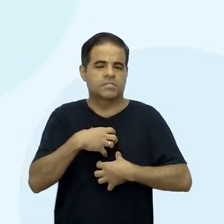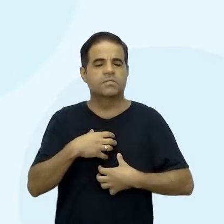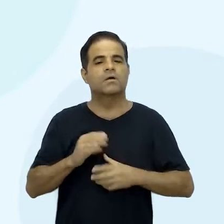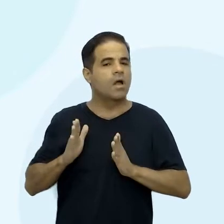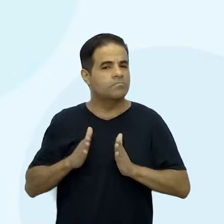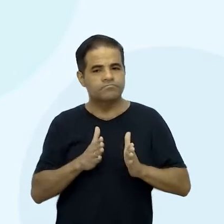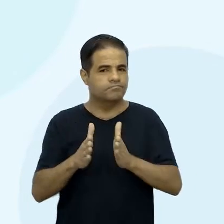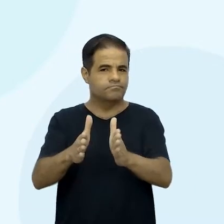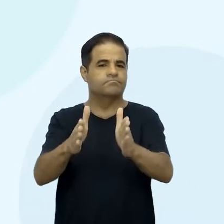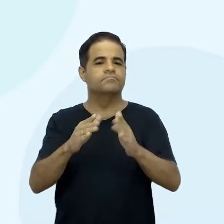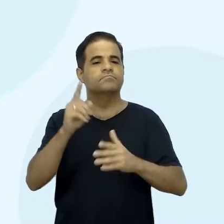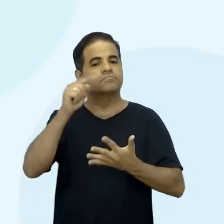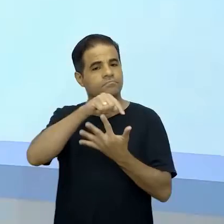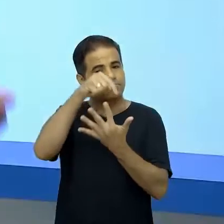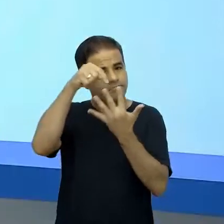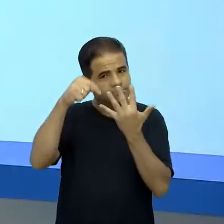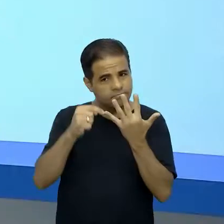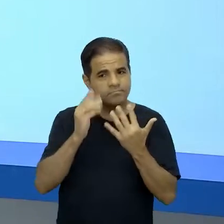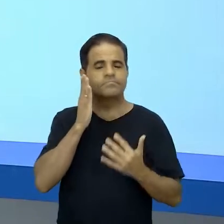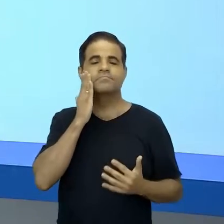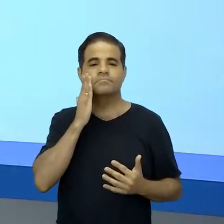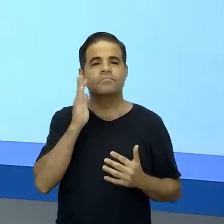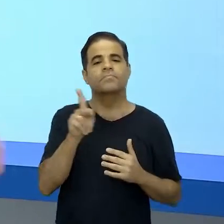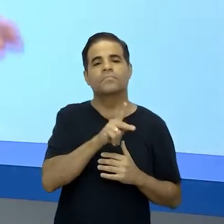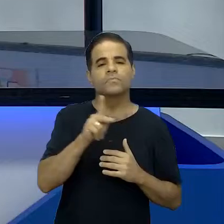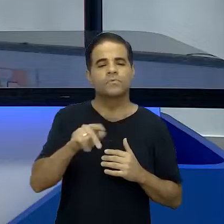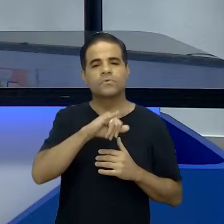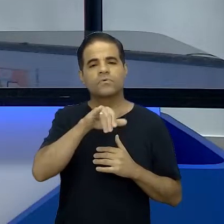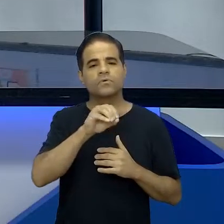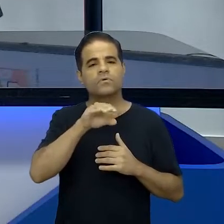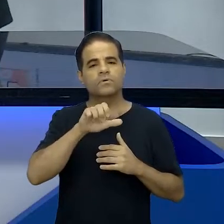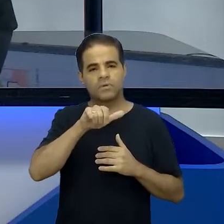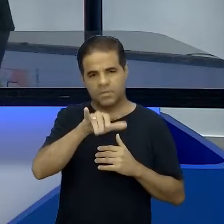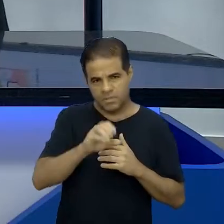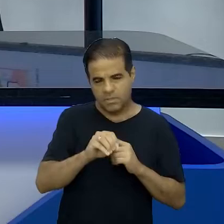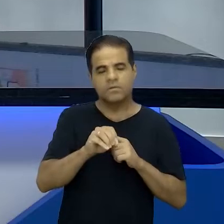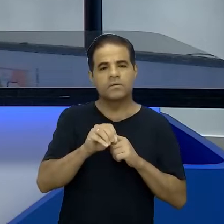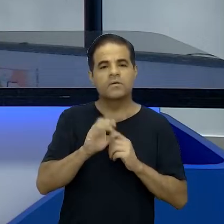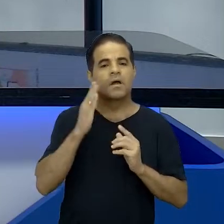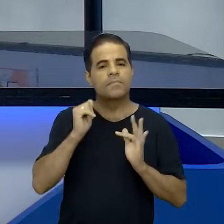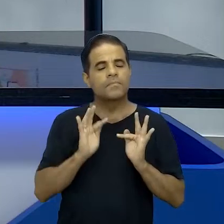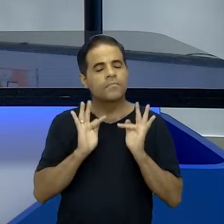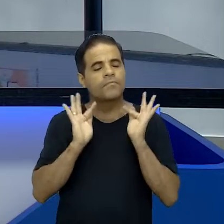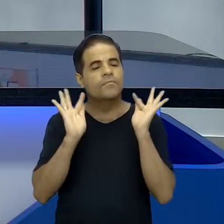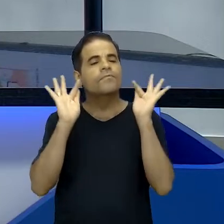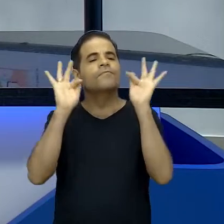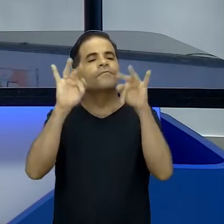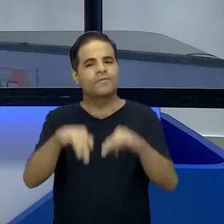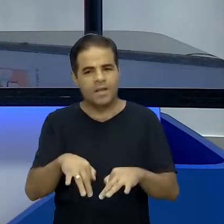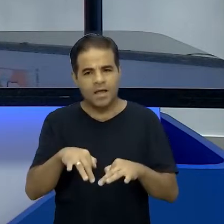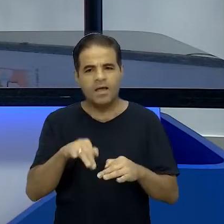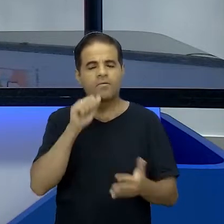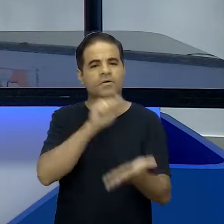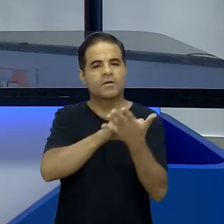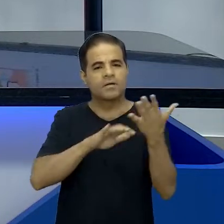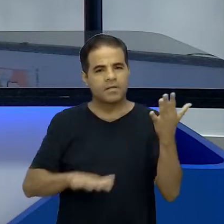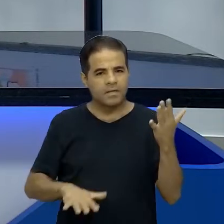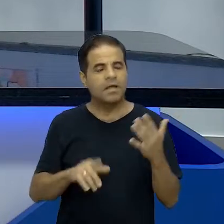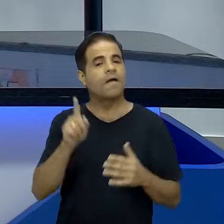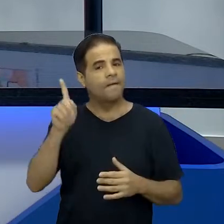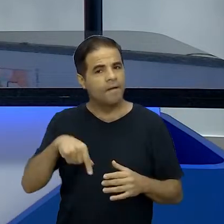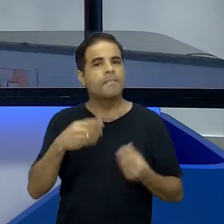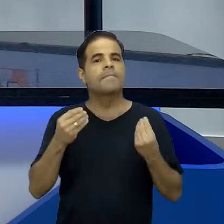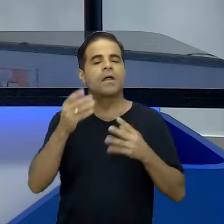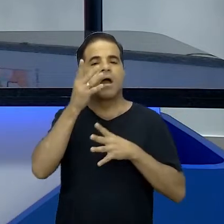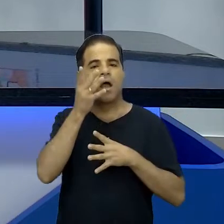trajetória percorrida neste componente. Porque sabe, professor Josélio, o final, a culminância dessa nossa atividade aqui é fazer